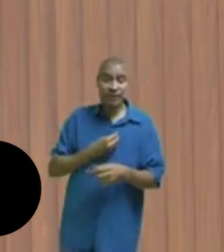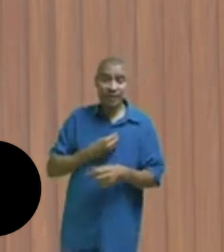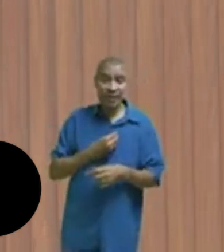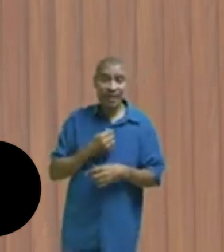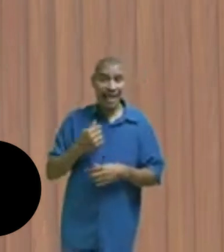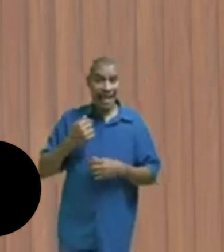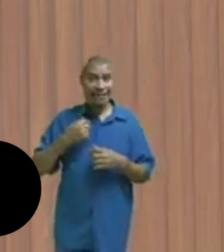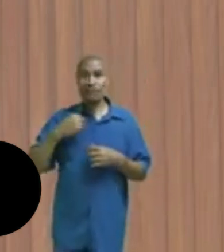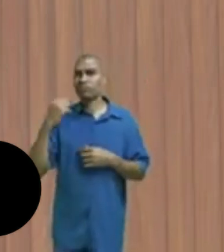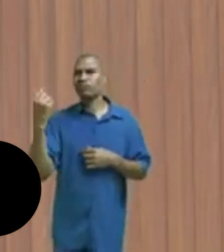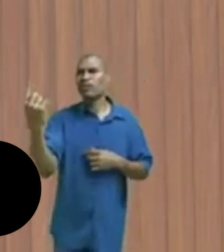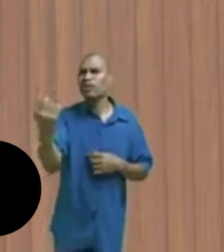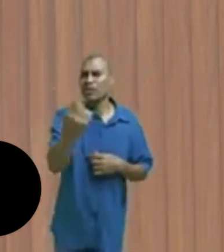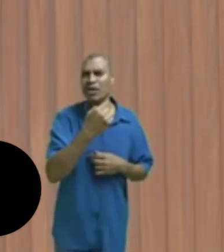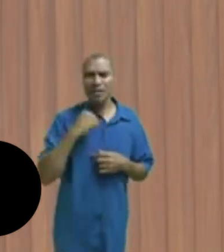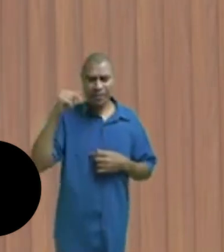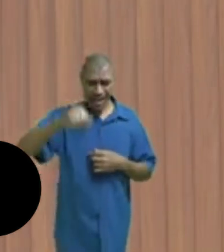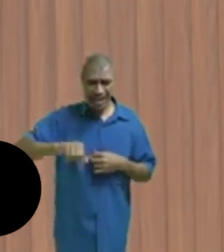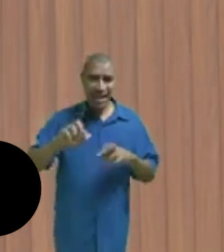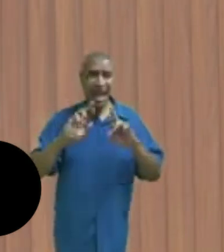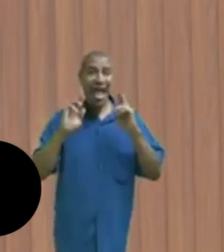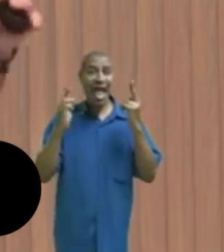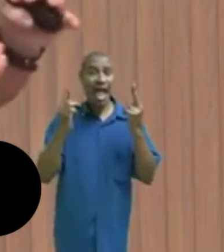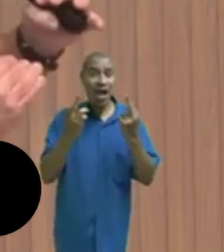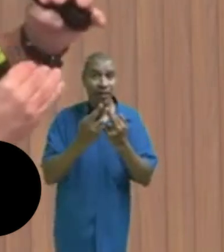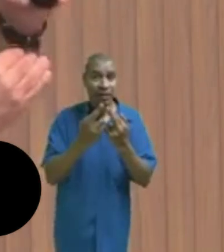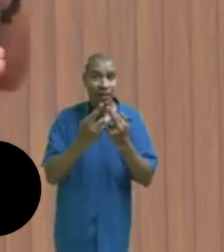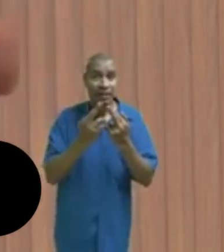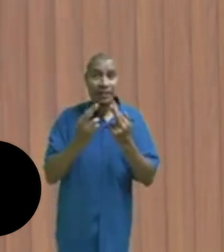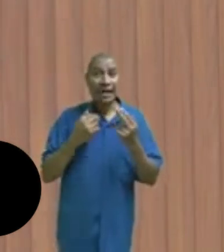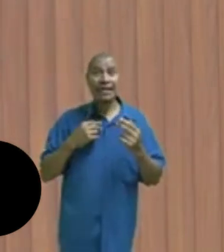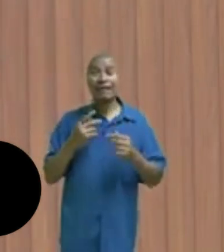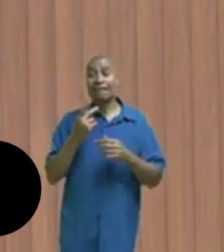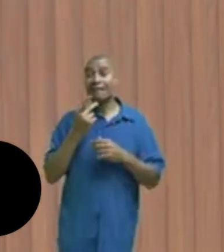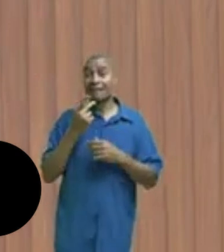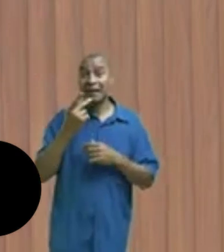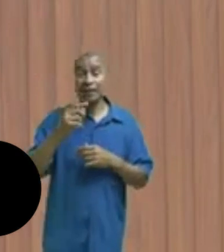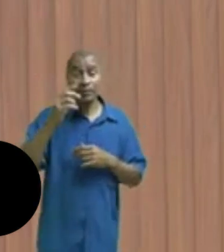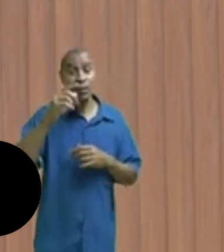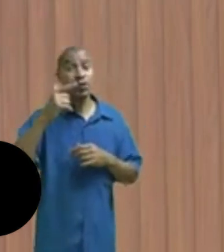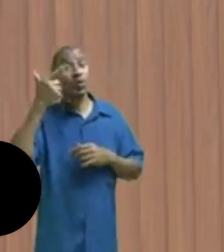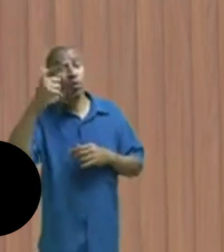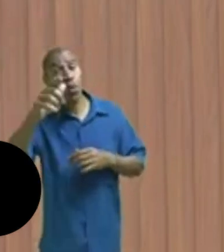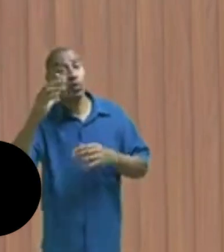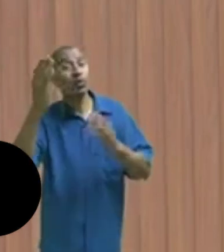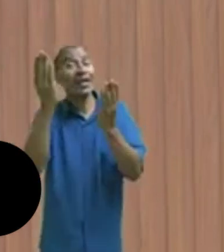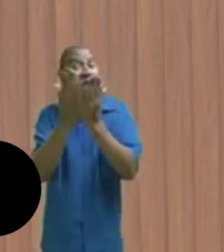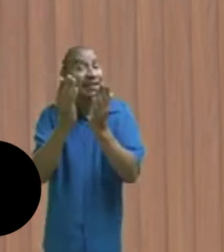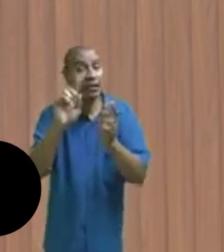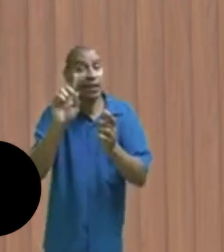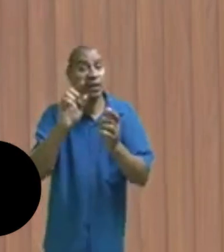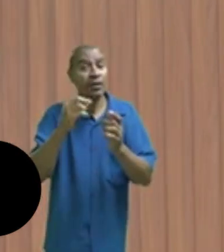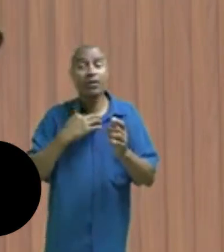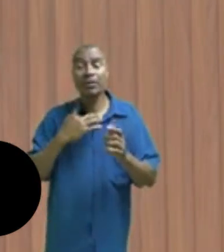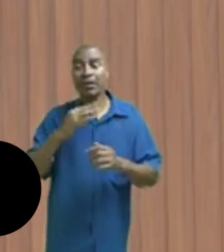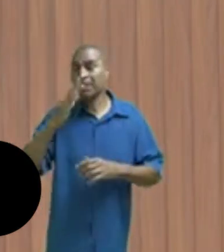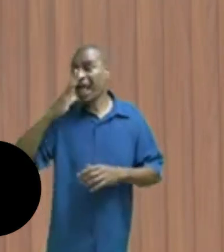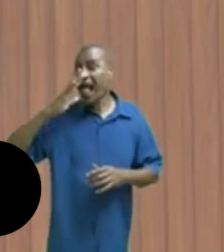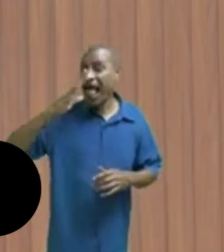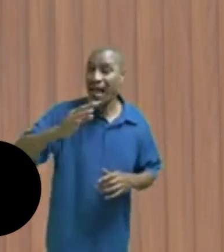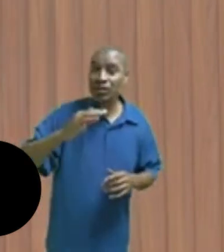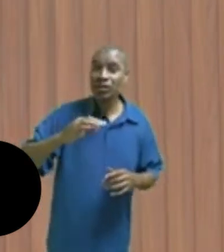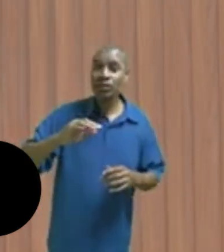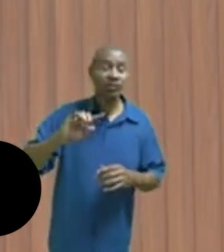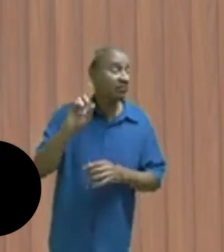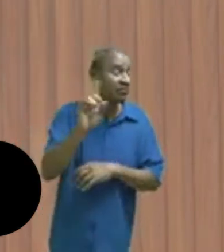somos nós reunidos que validamos a fé das pessoas, mas é a fé dos crentes que valida a comunidade